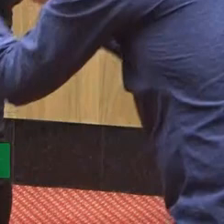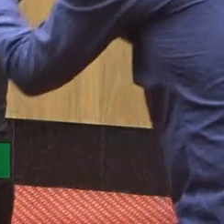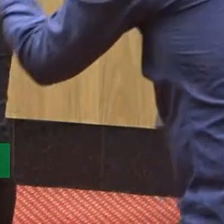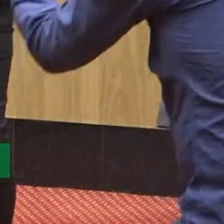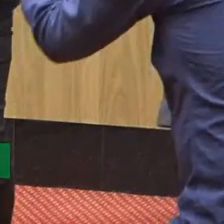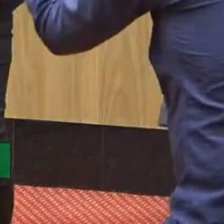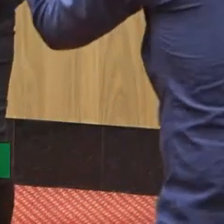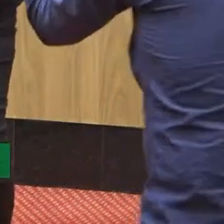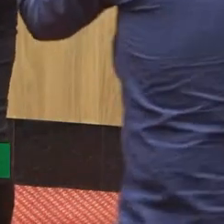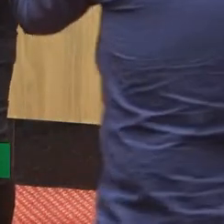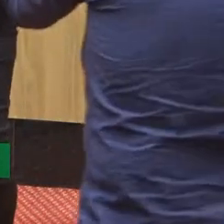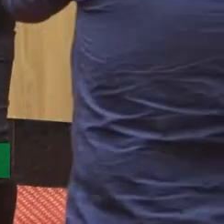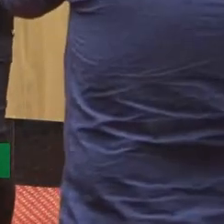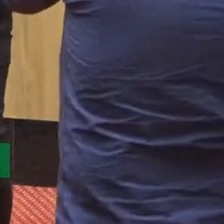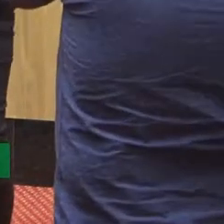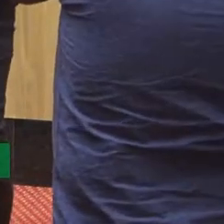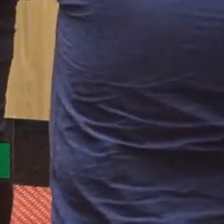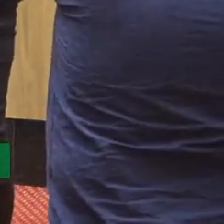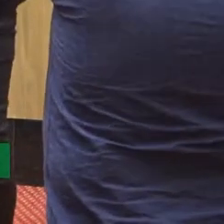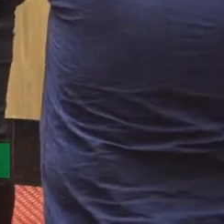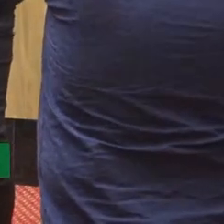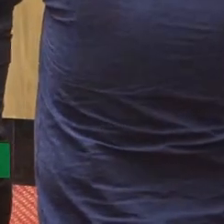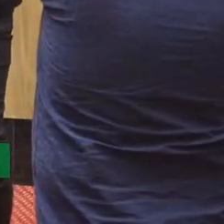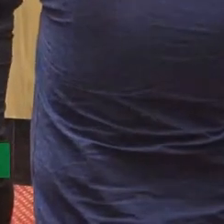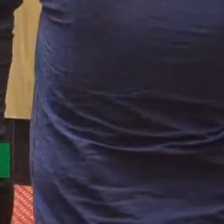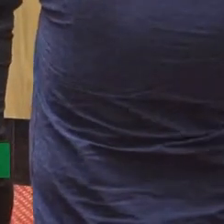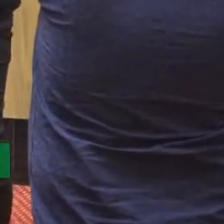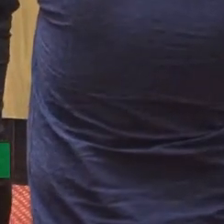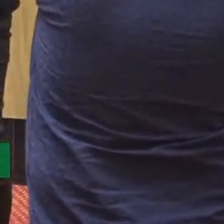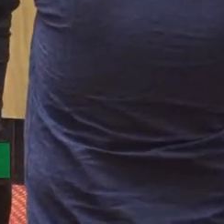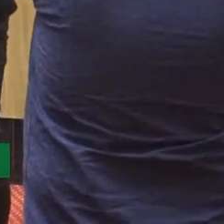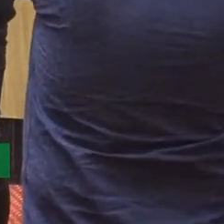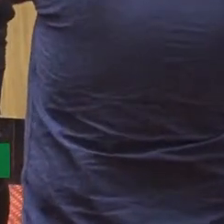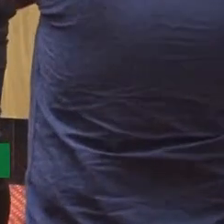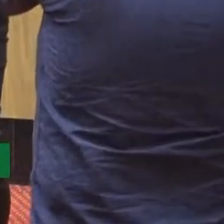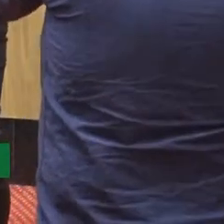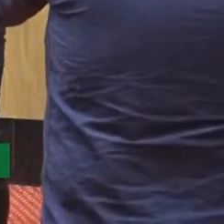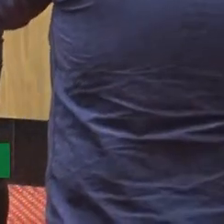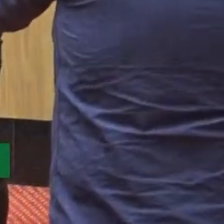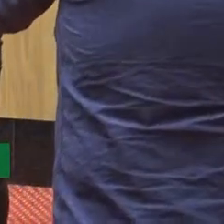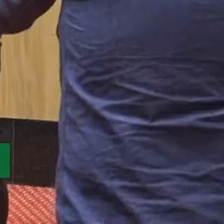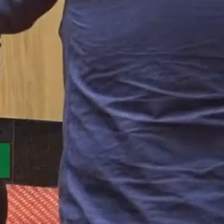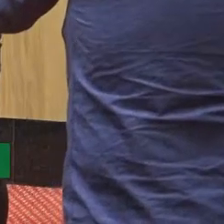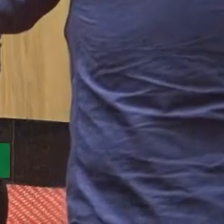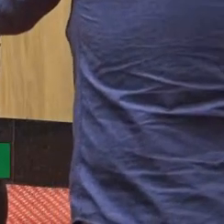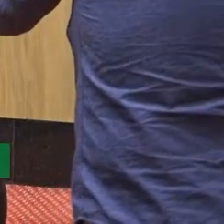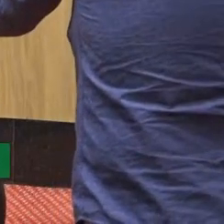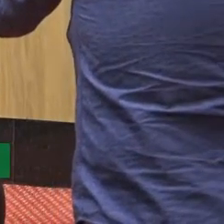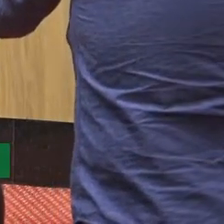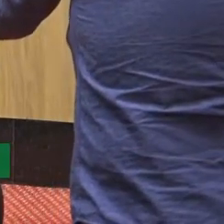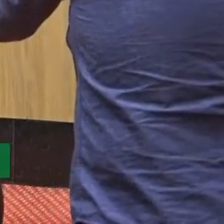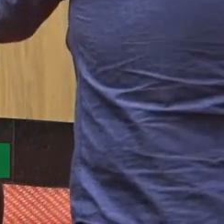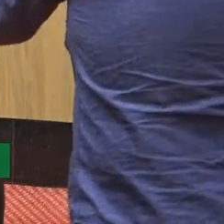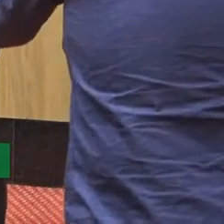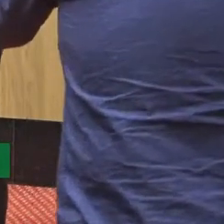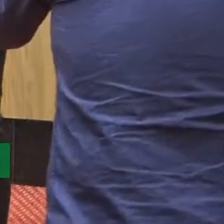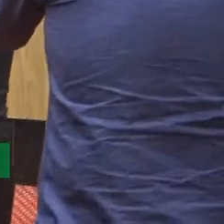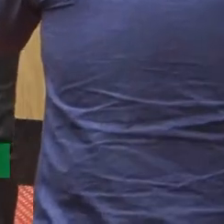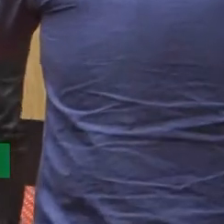pinhão. Aceite o convite de Lages, vem pra festa do pinhão. Viva a festa nacional do